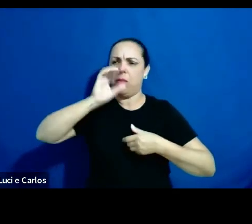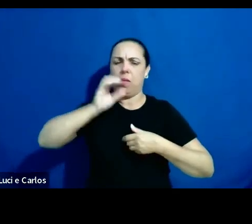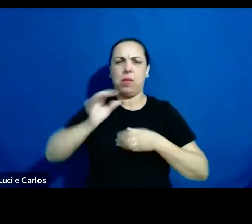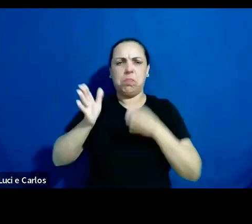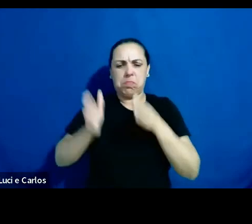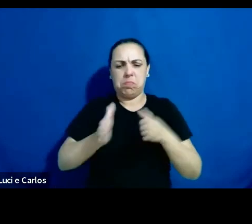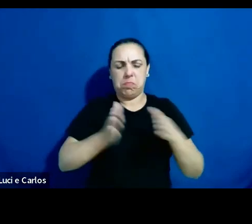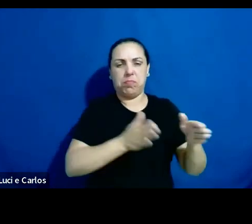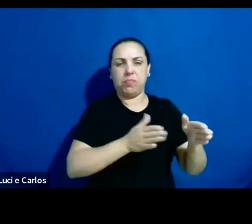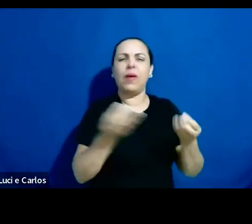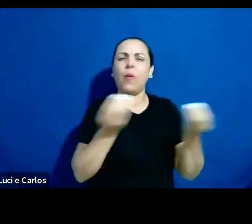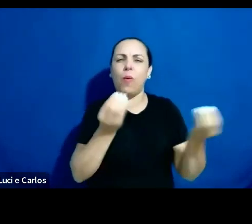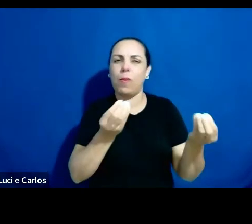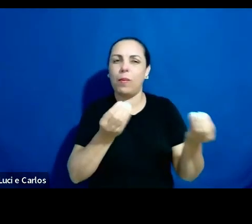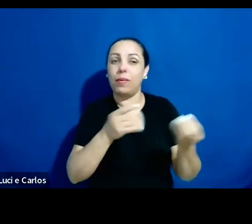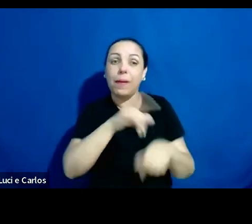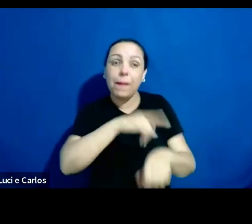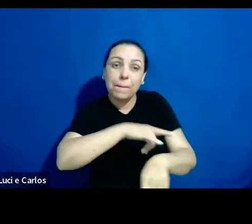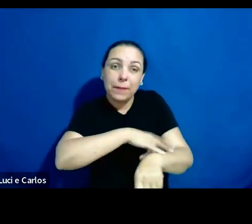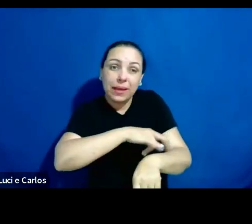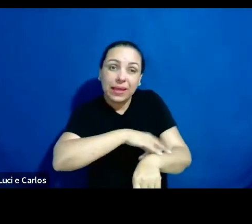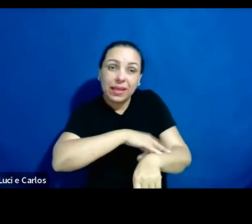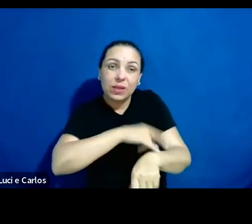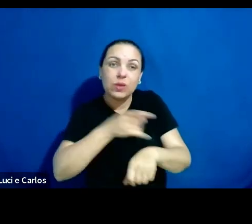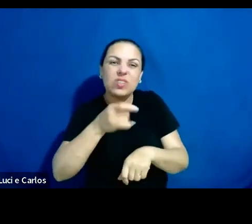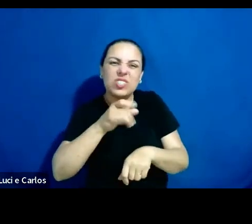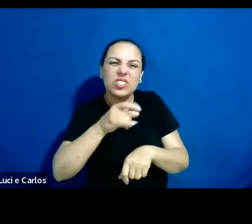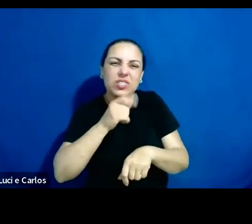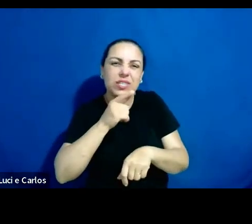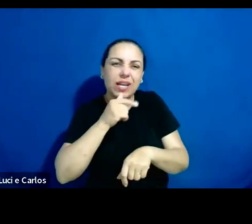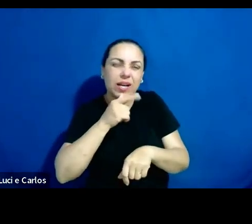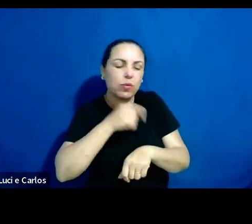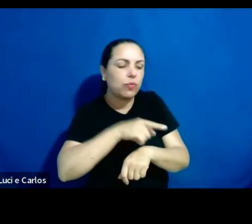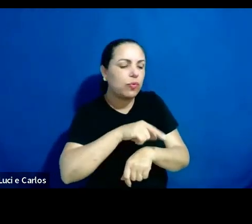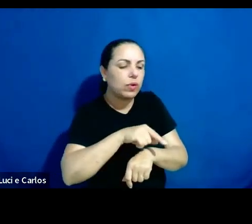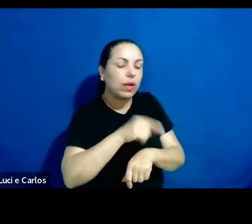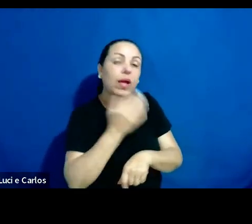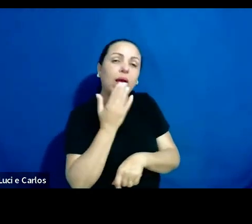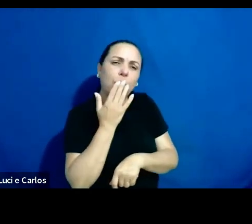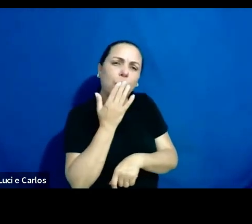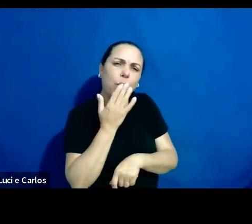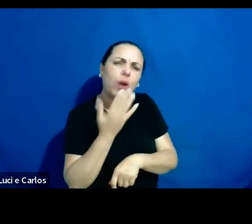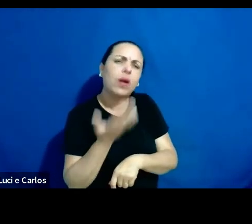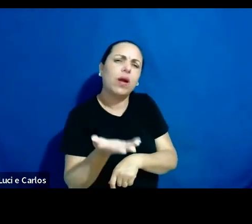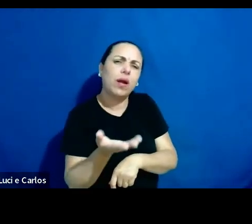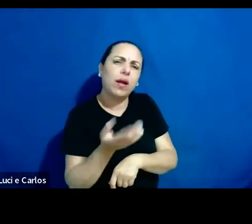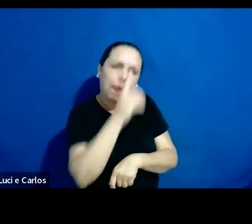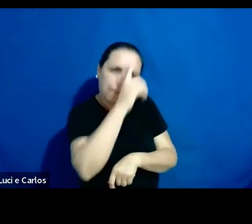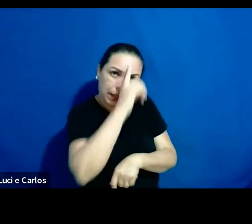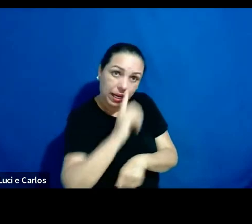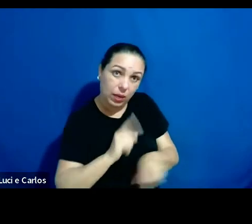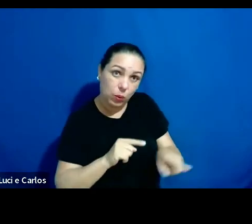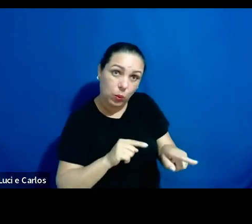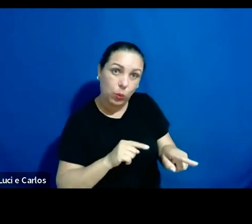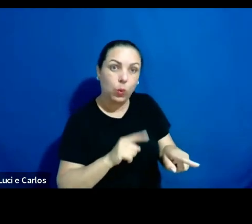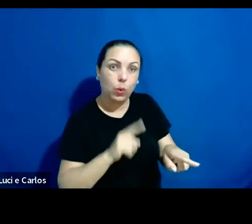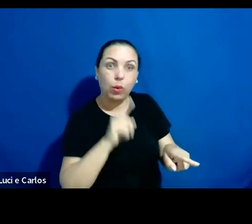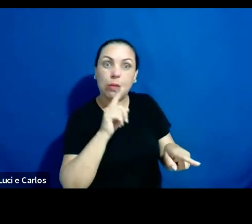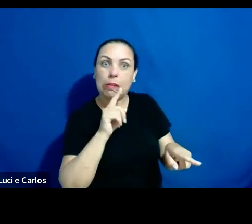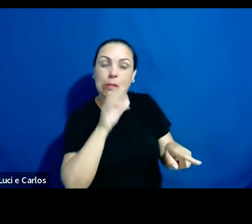da sua urina. Quanto mais escura, mais água você precisa